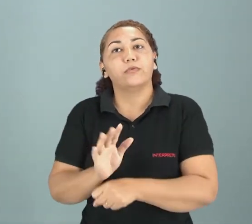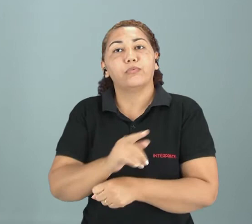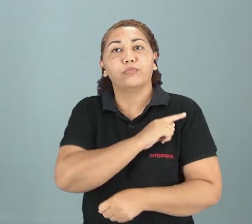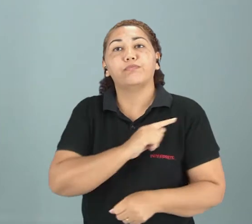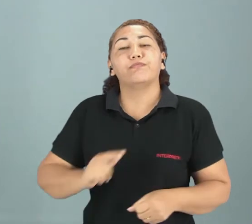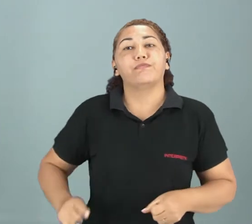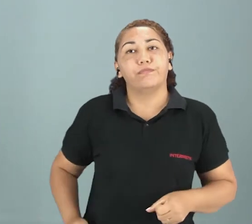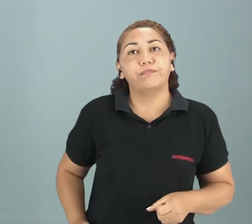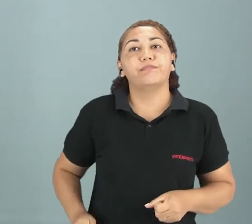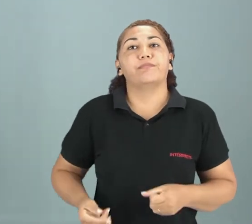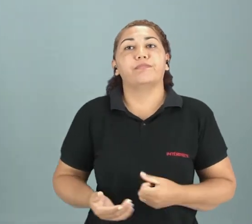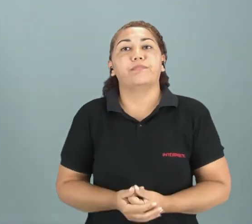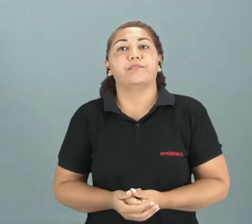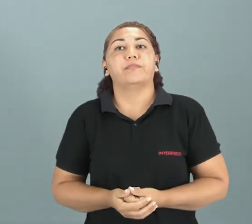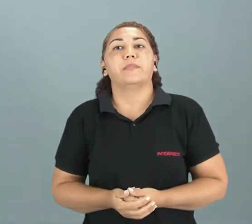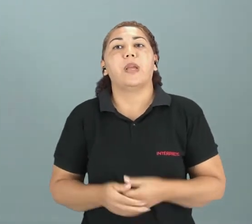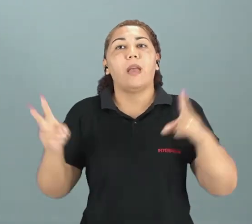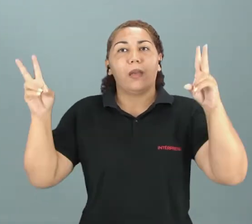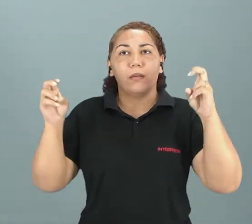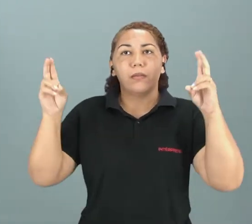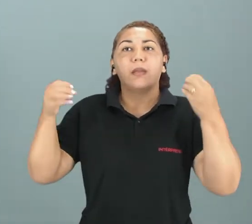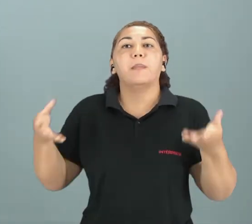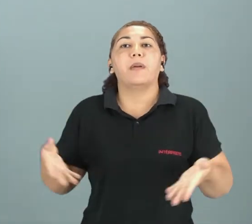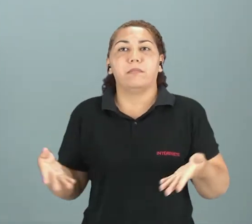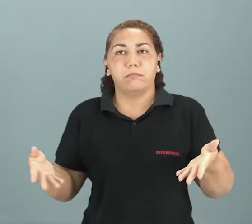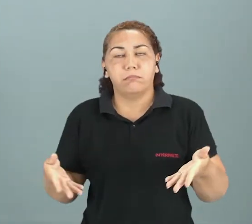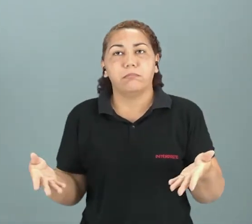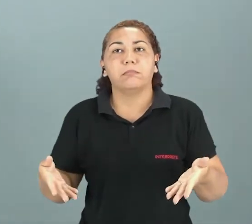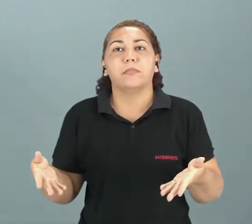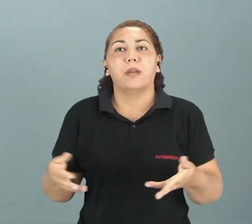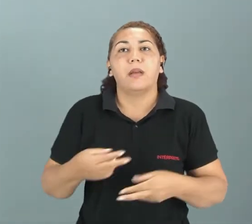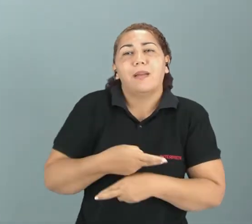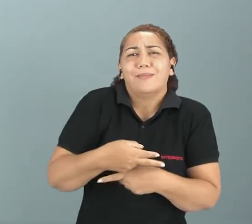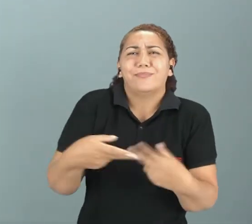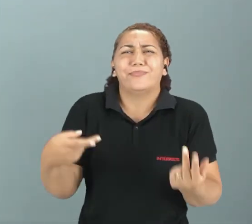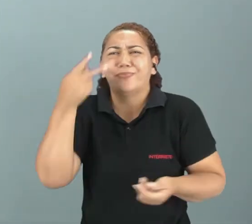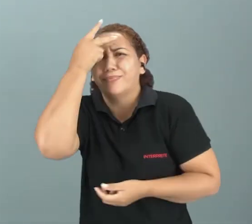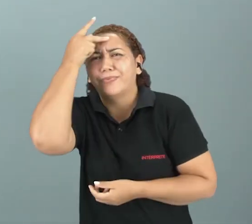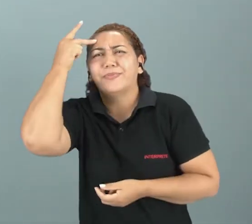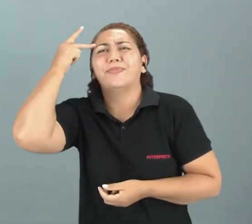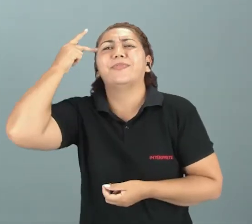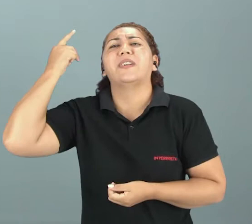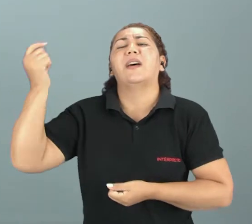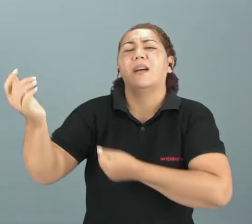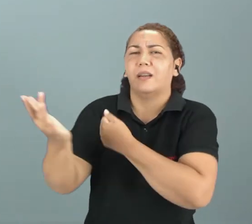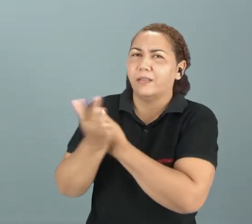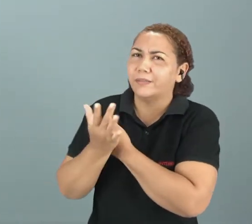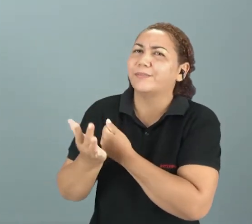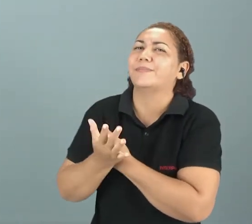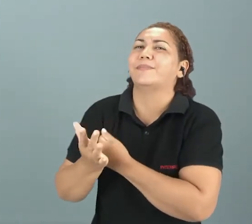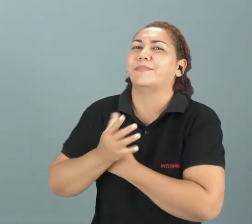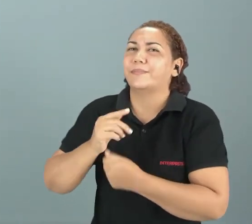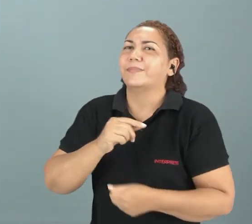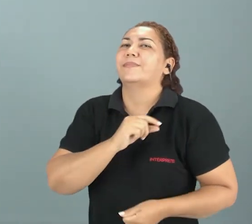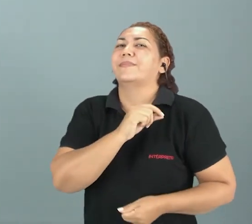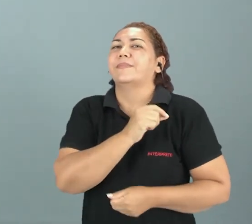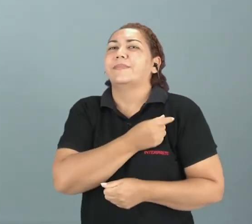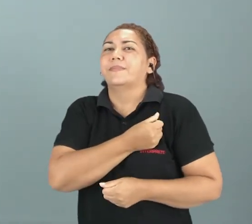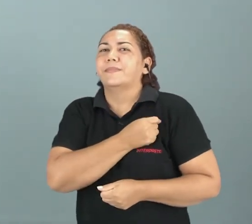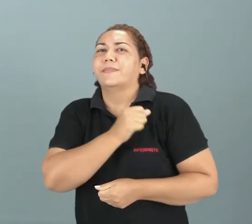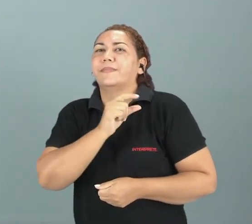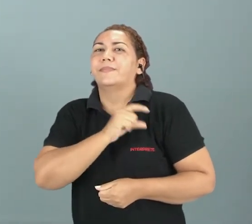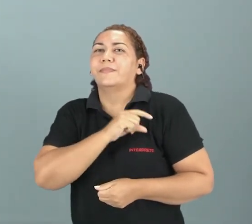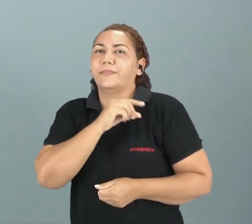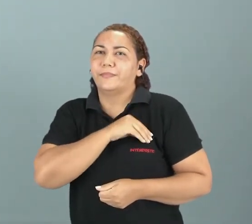emergencial, que é um tema da atualidade também. Várias pessoas tiveram acesso a esse auxílio, né, devido elas